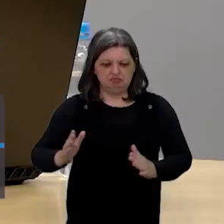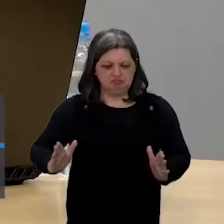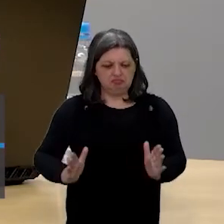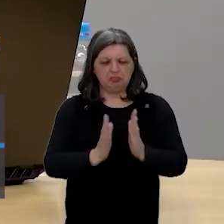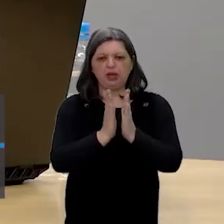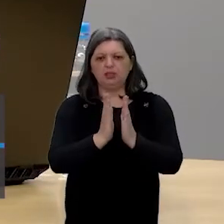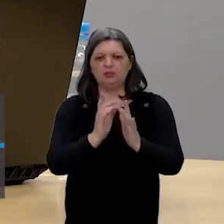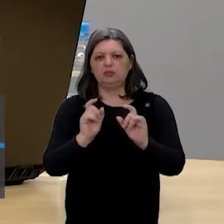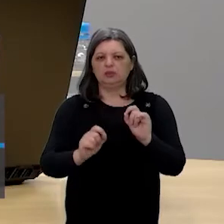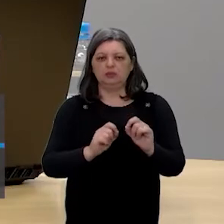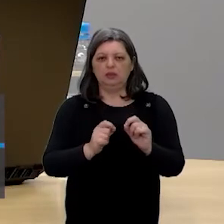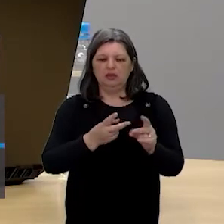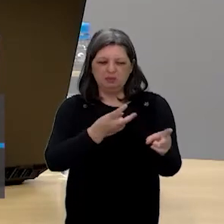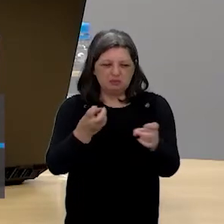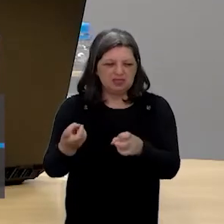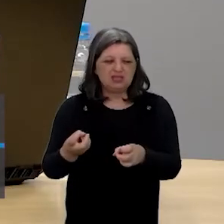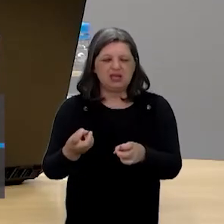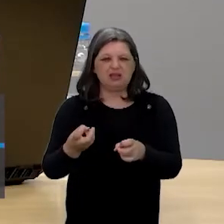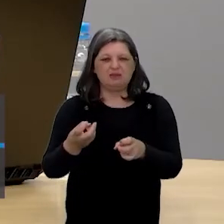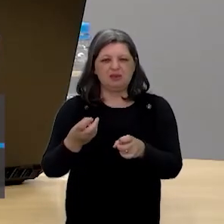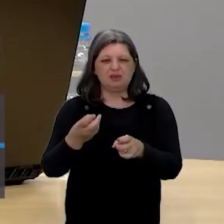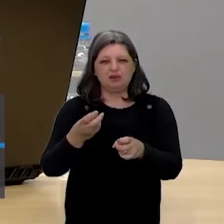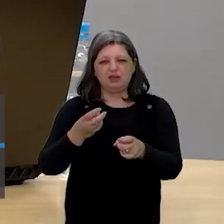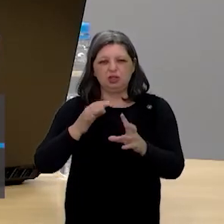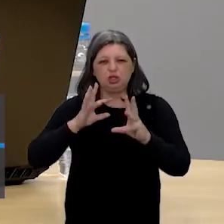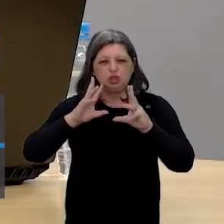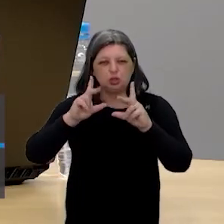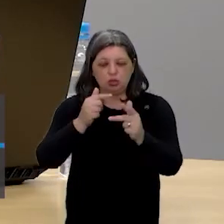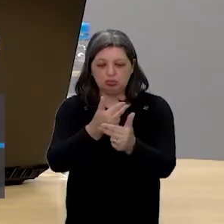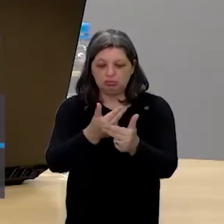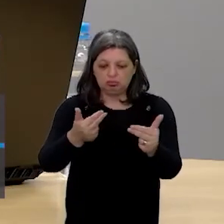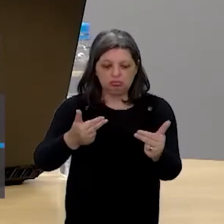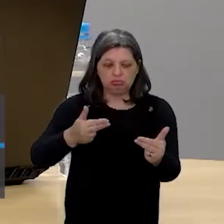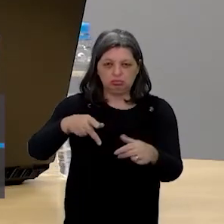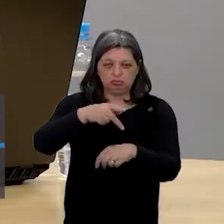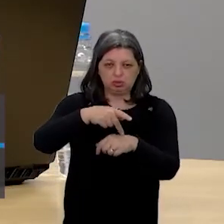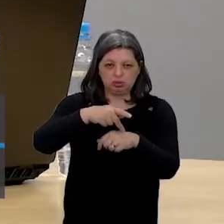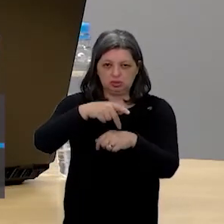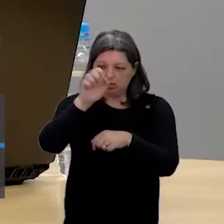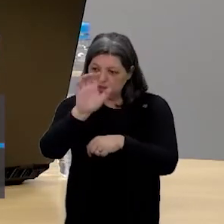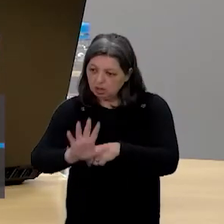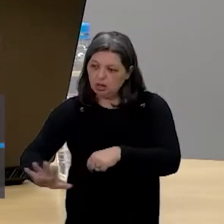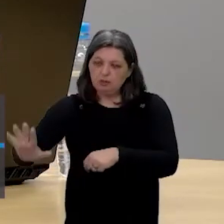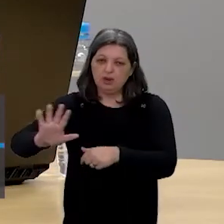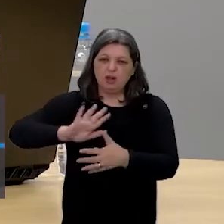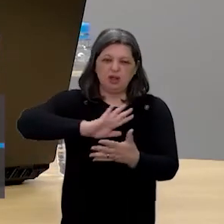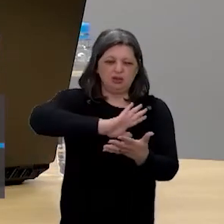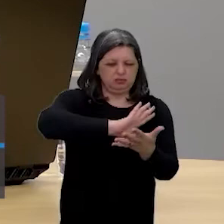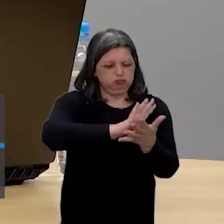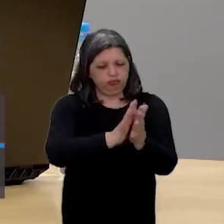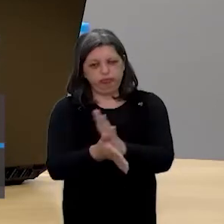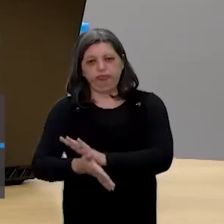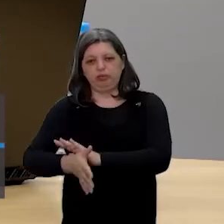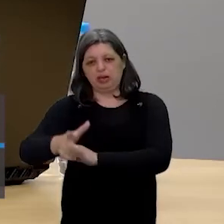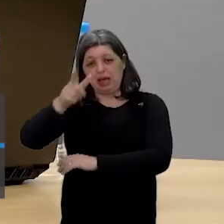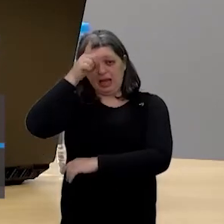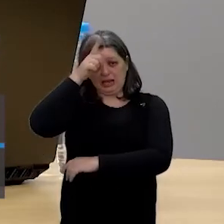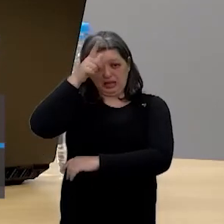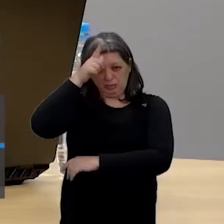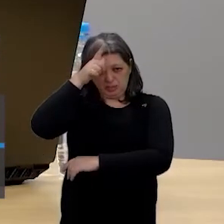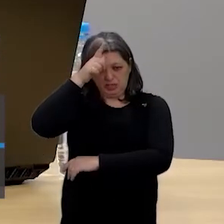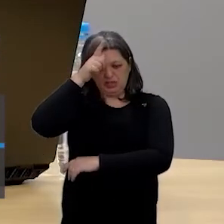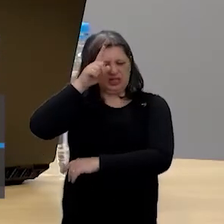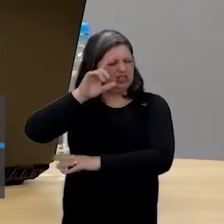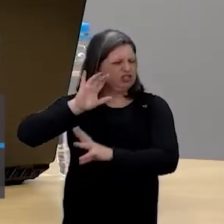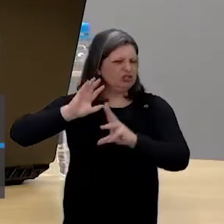gente percebe o grau de destruição, né, do território europeu, a Alemanha principalmente, totalmente